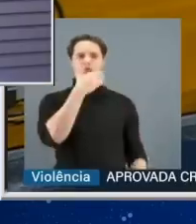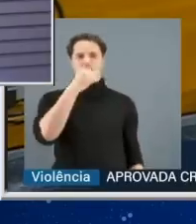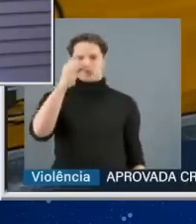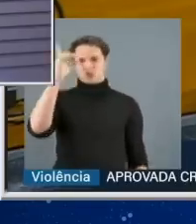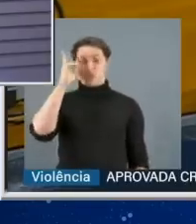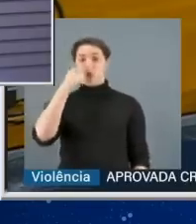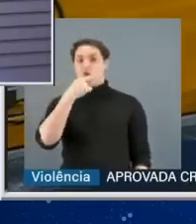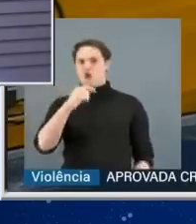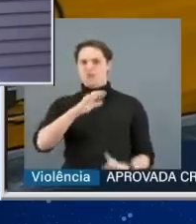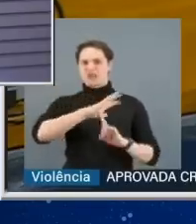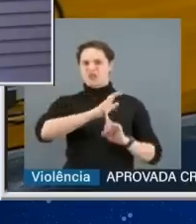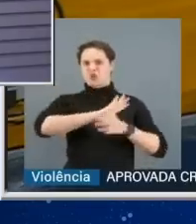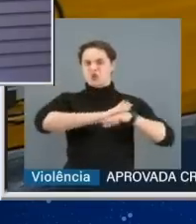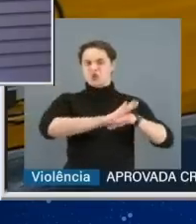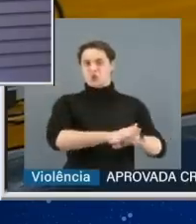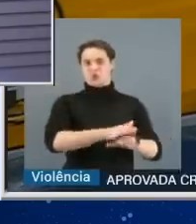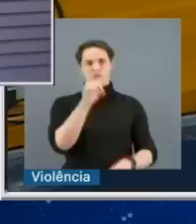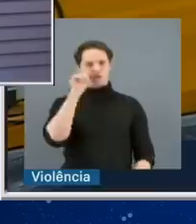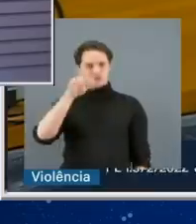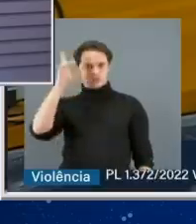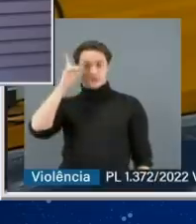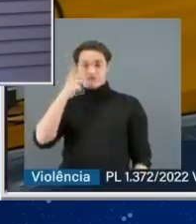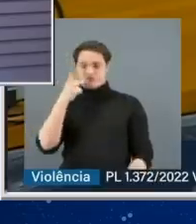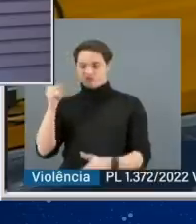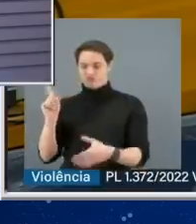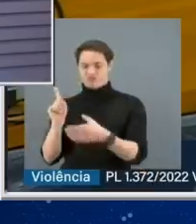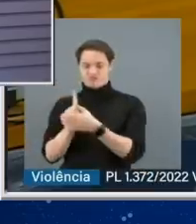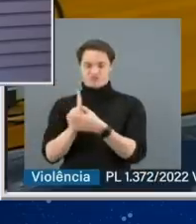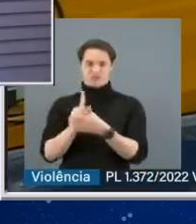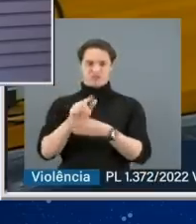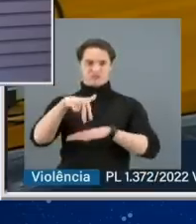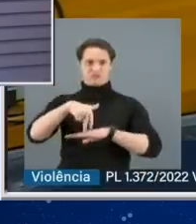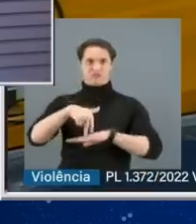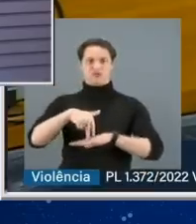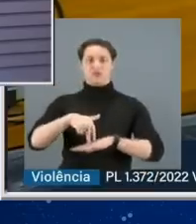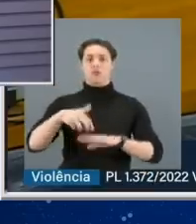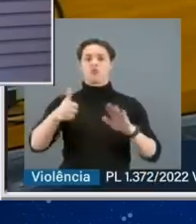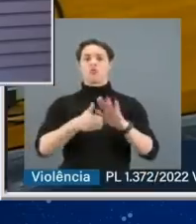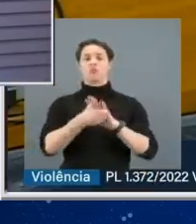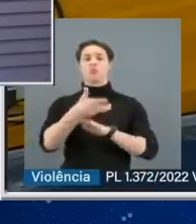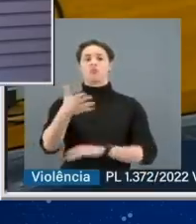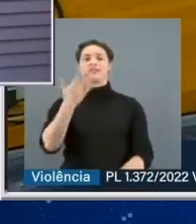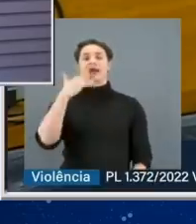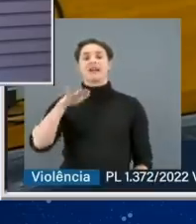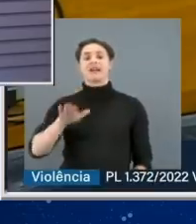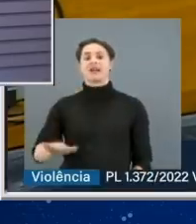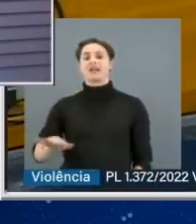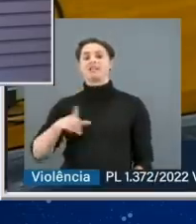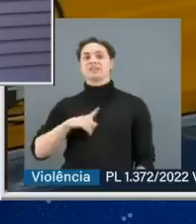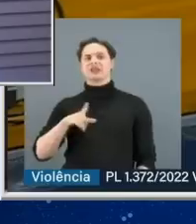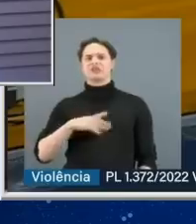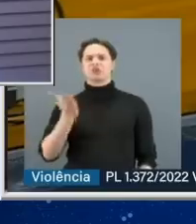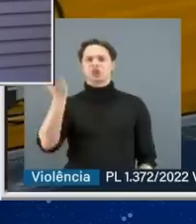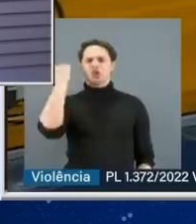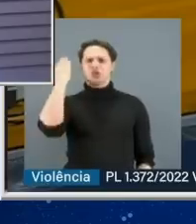em silêncio. Ele chegou a responder algumas questões, talvez menos importantes, mas periféricas. Que avaliação você